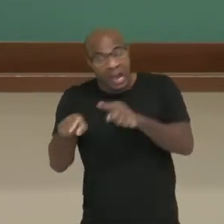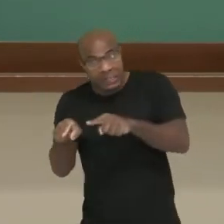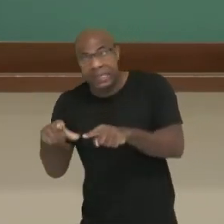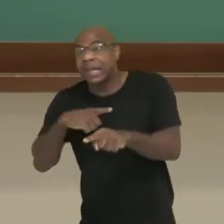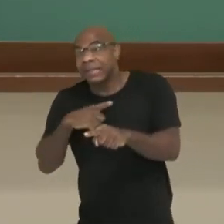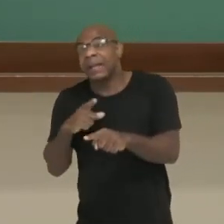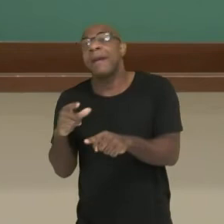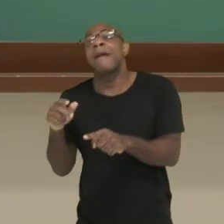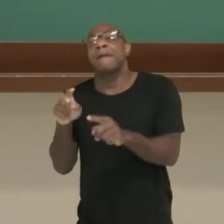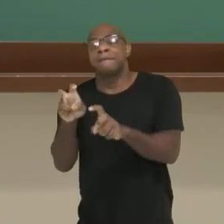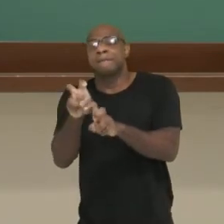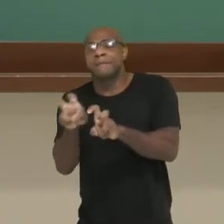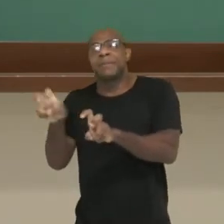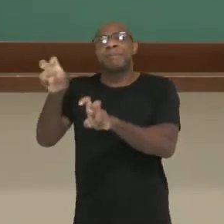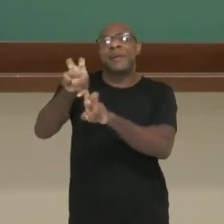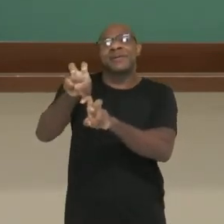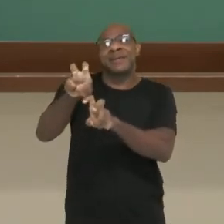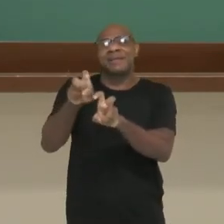tenho a multiplicação